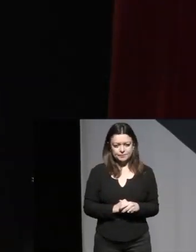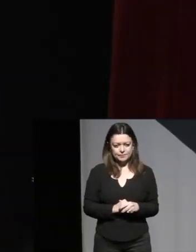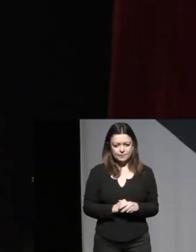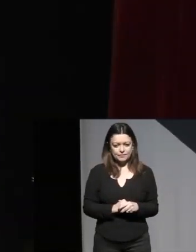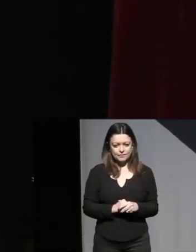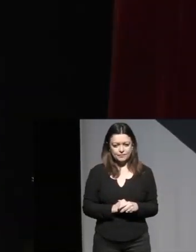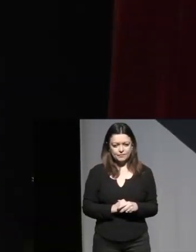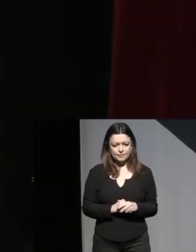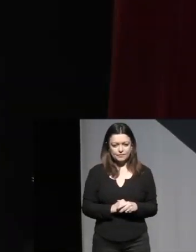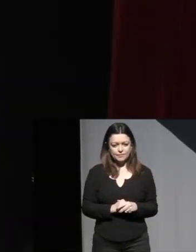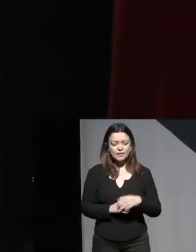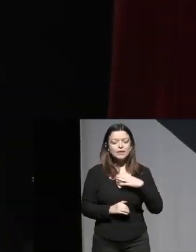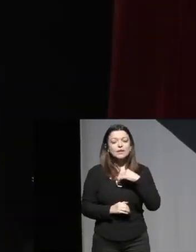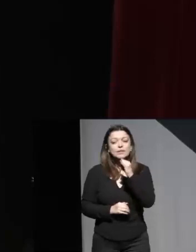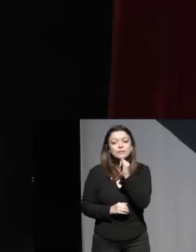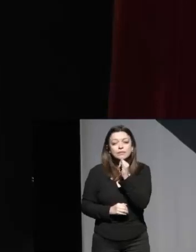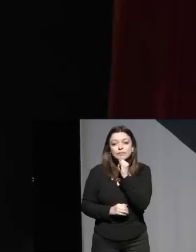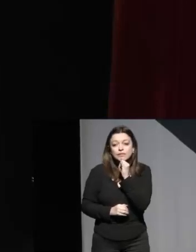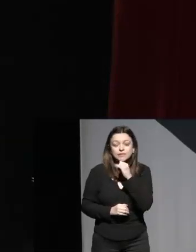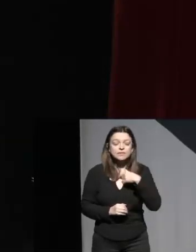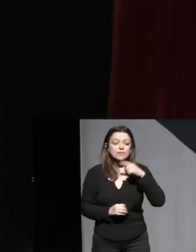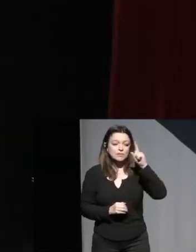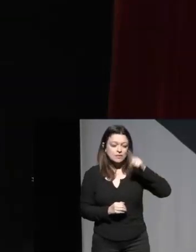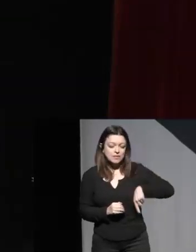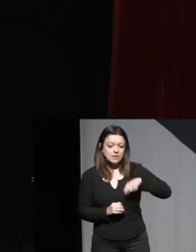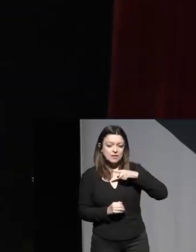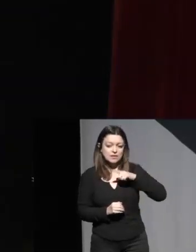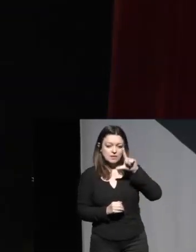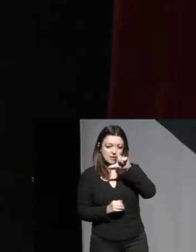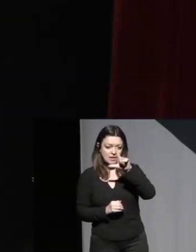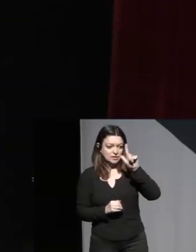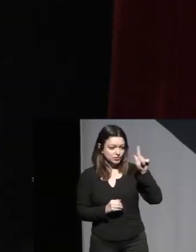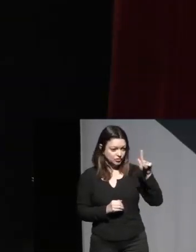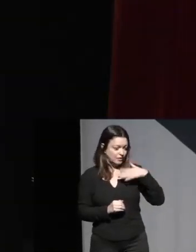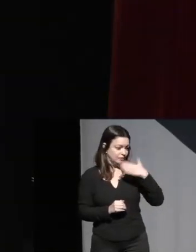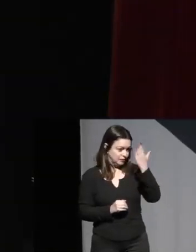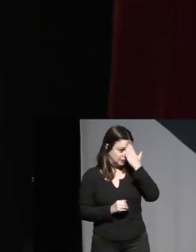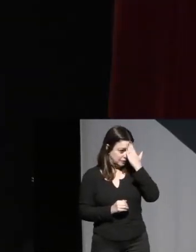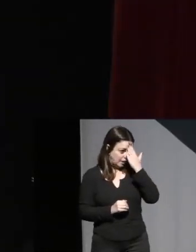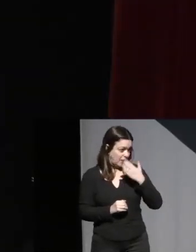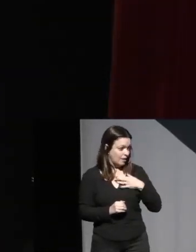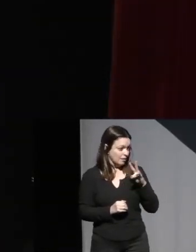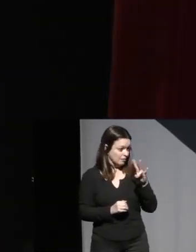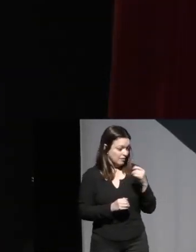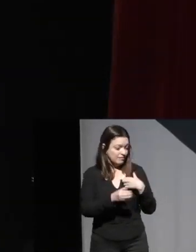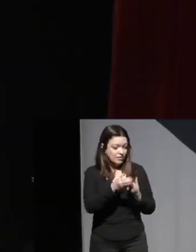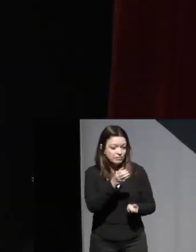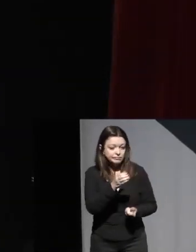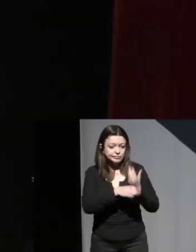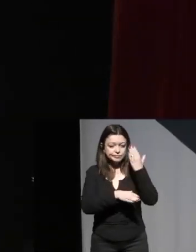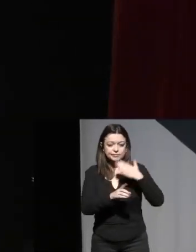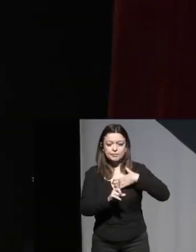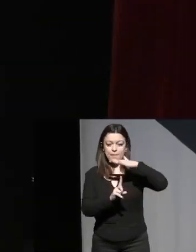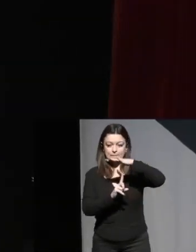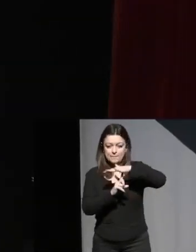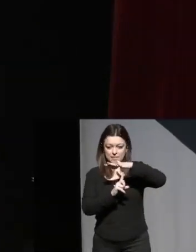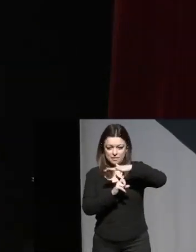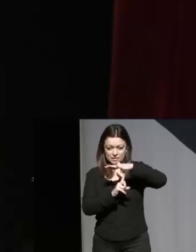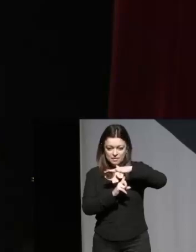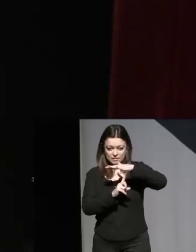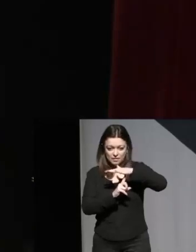caso da LG. Todos sabem que a LG está se instalando no Paraná, né, e a previsão é que